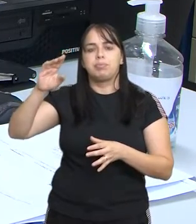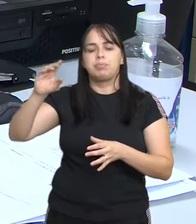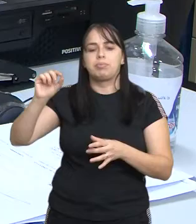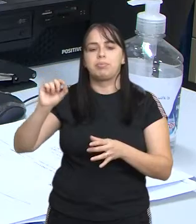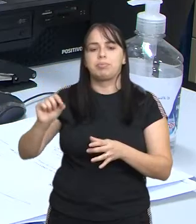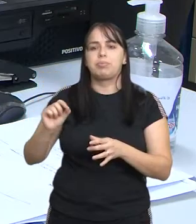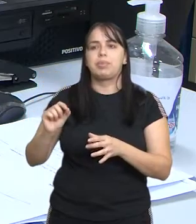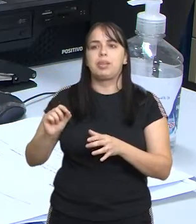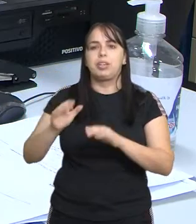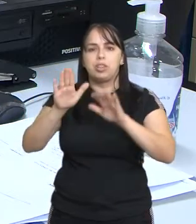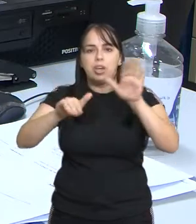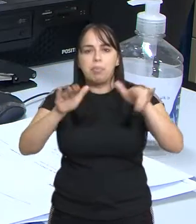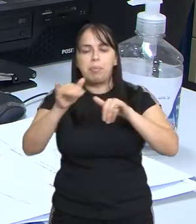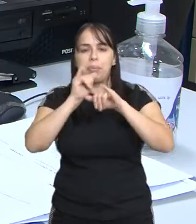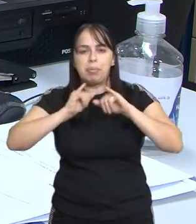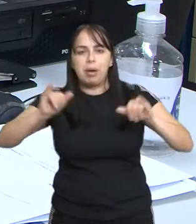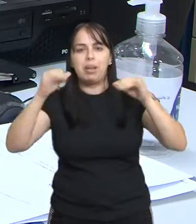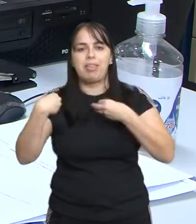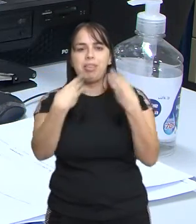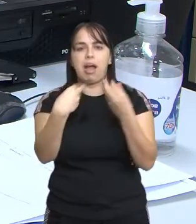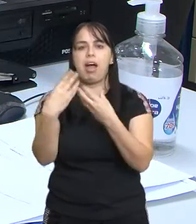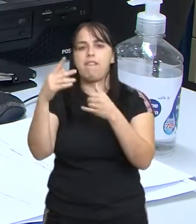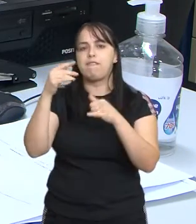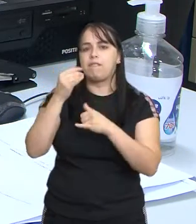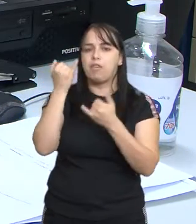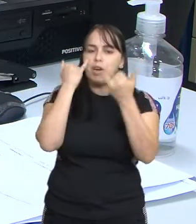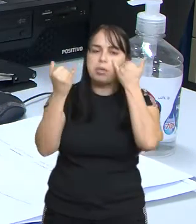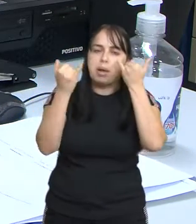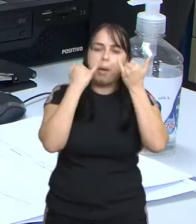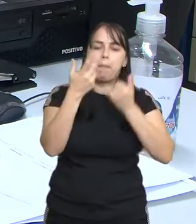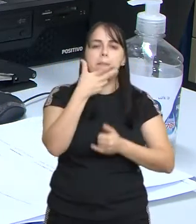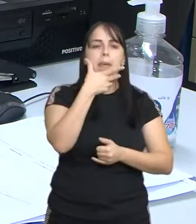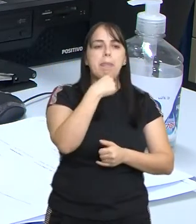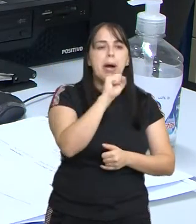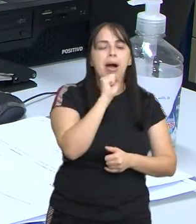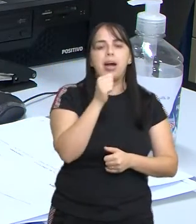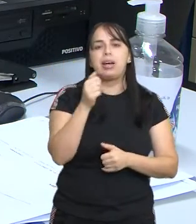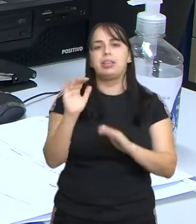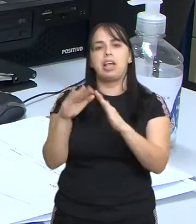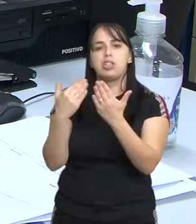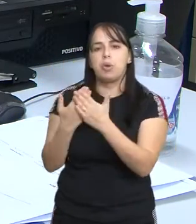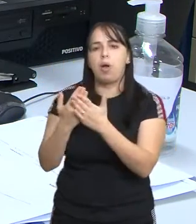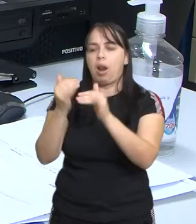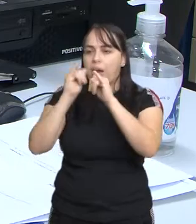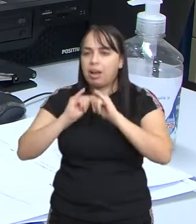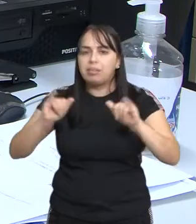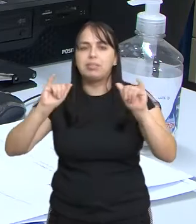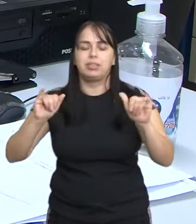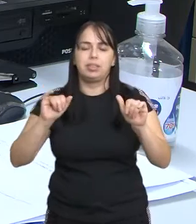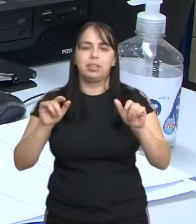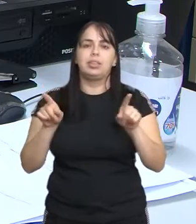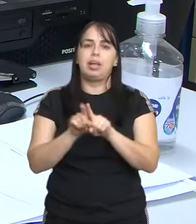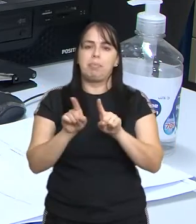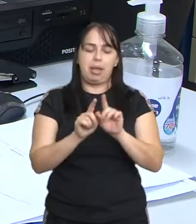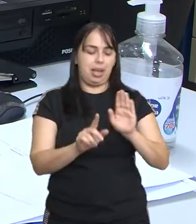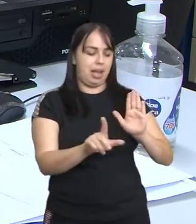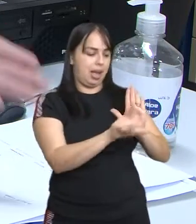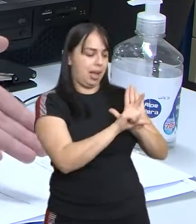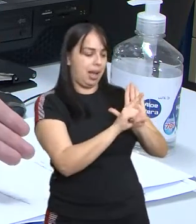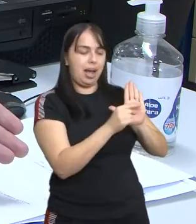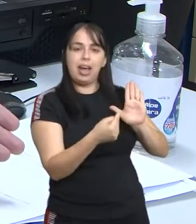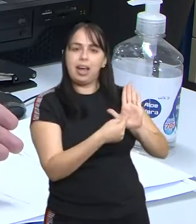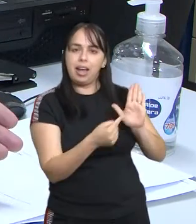tenta fazer eventos para que tragam mais informações para pais, para profissionais da rede pública. Também a criação de leis,